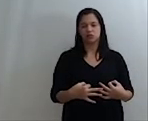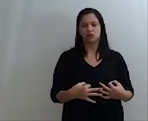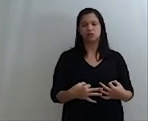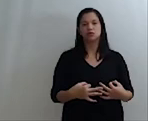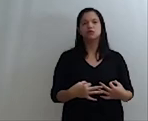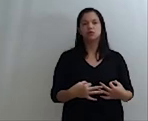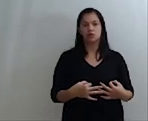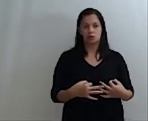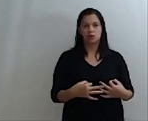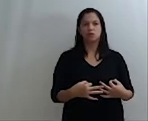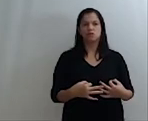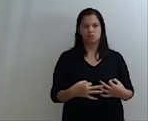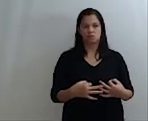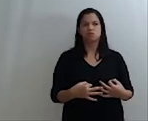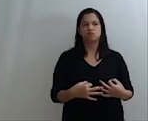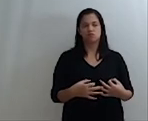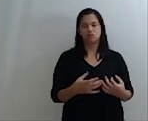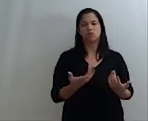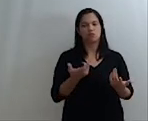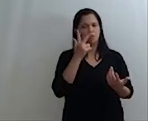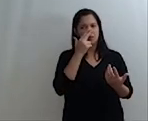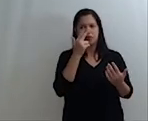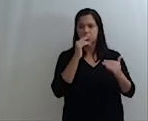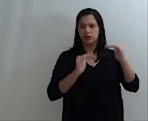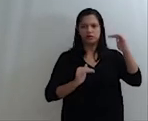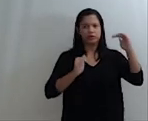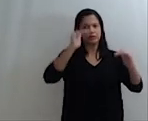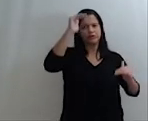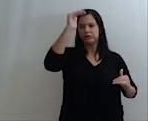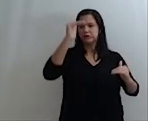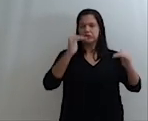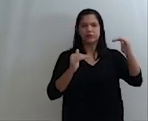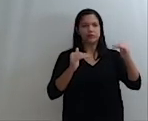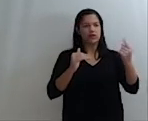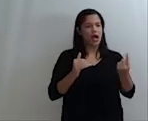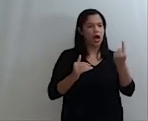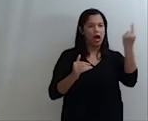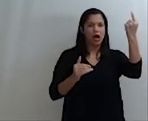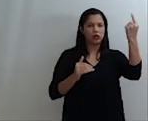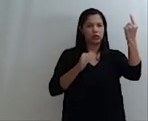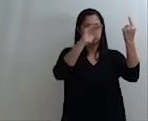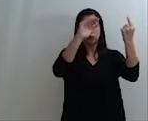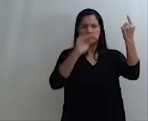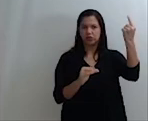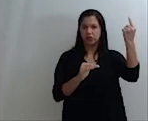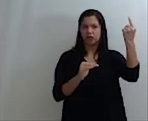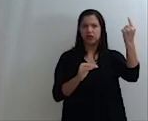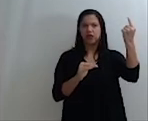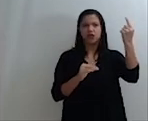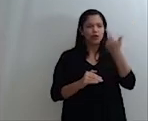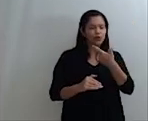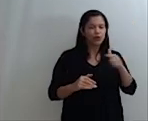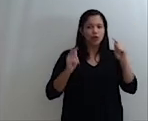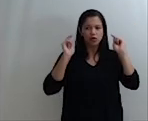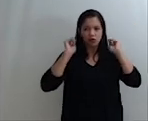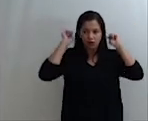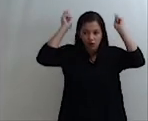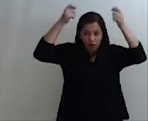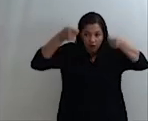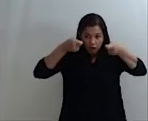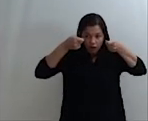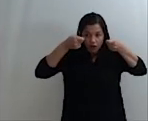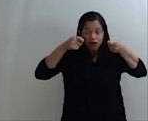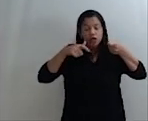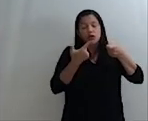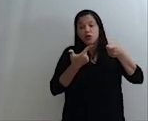houvesse essa diferença gritante da altura e o fato de estarem ambos encapuzados ou com um lenço na